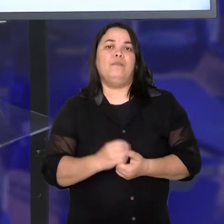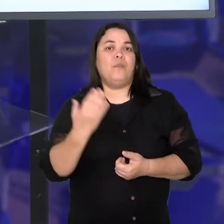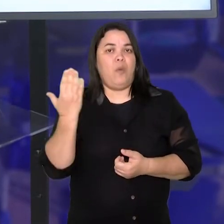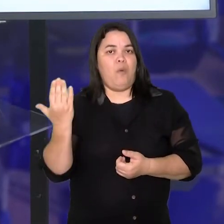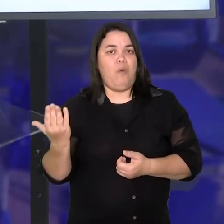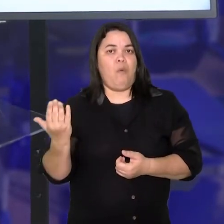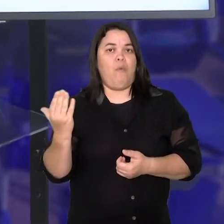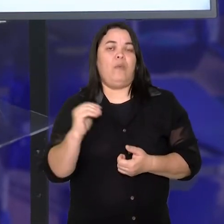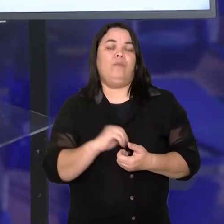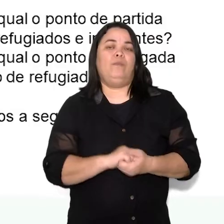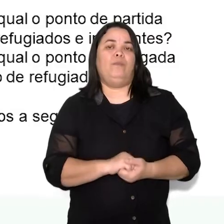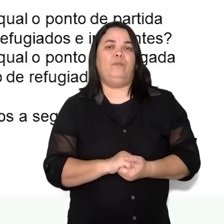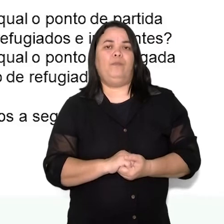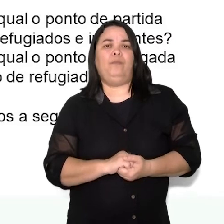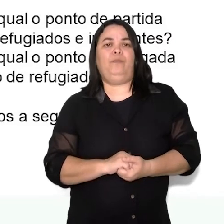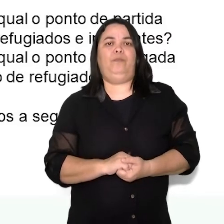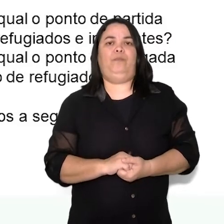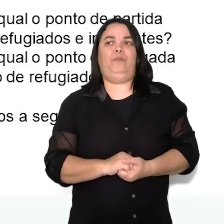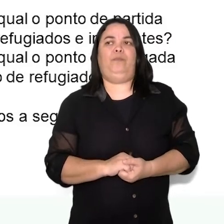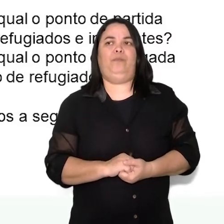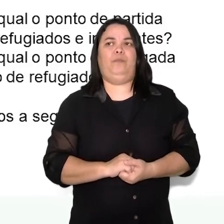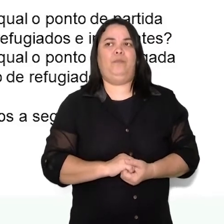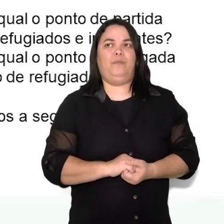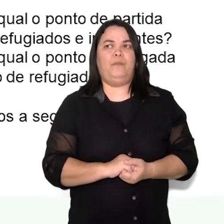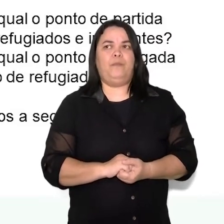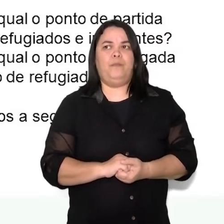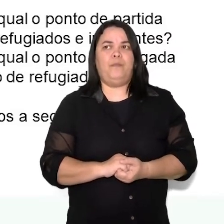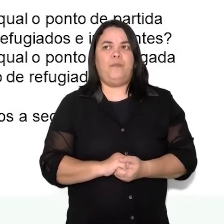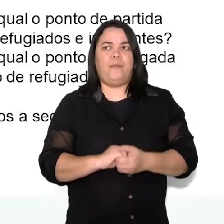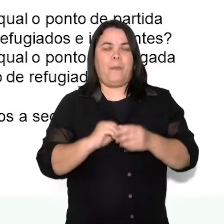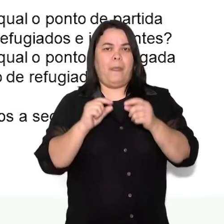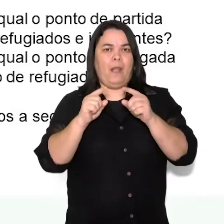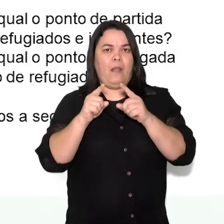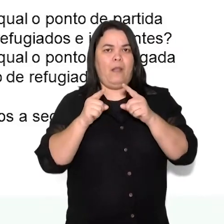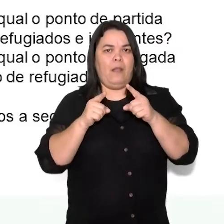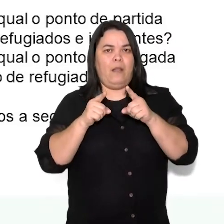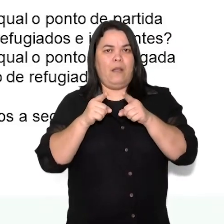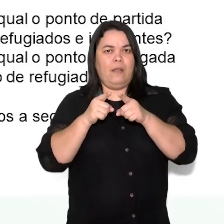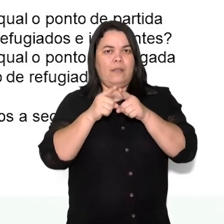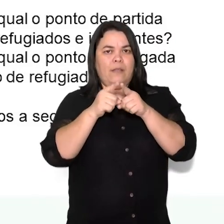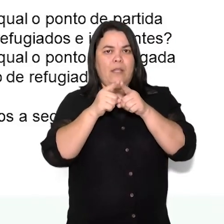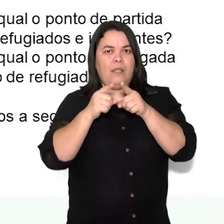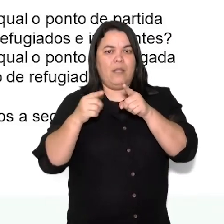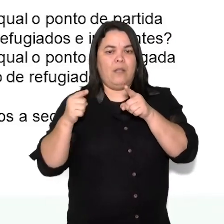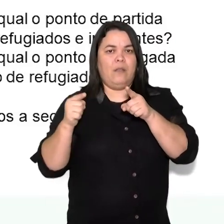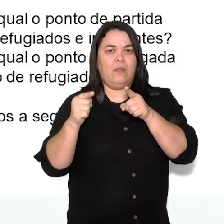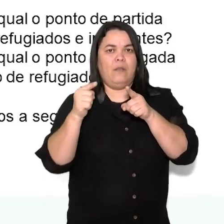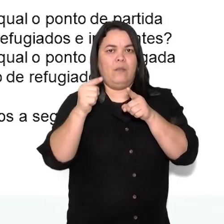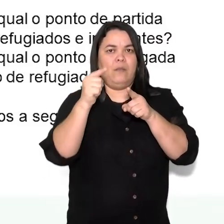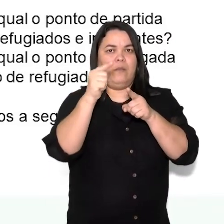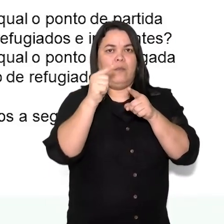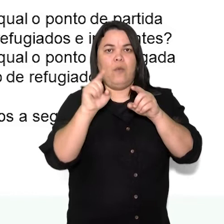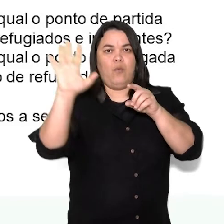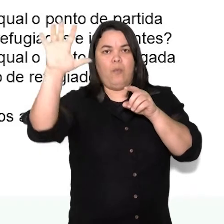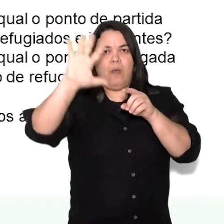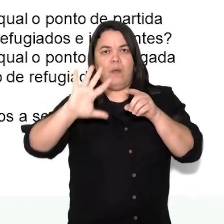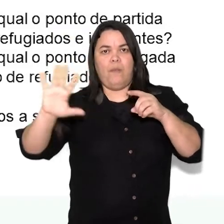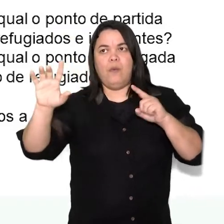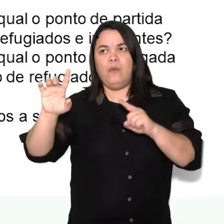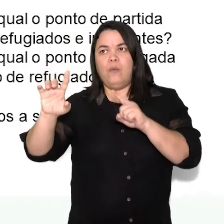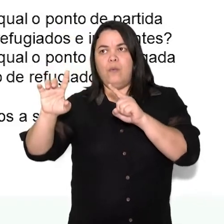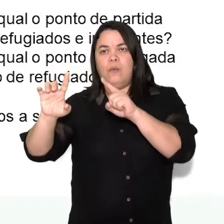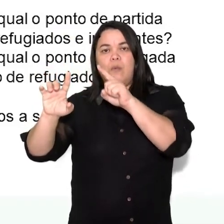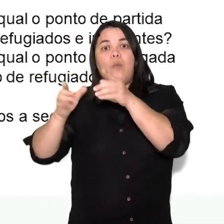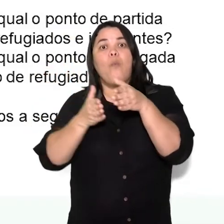aulas 3 e 4, dá uma olhadinha. As setas no mapa indicam os trajetos feitos por refugiados, buscando países da